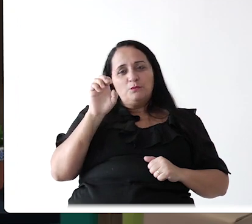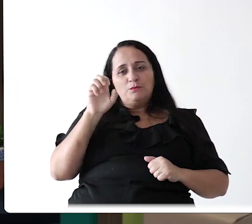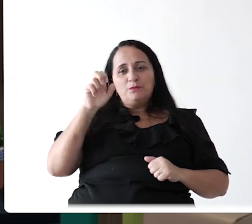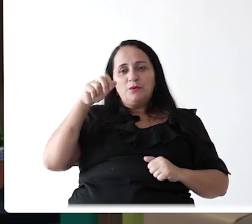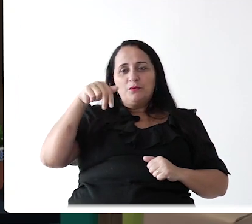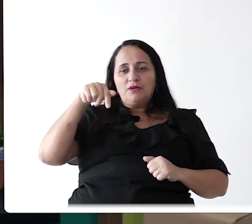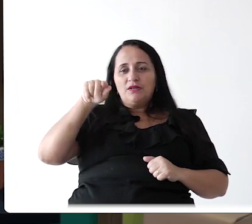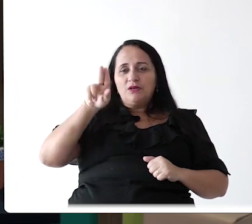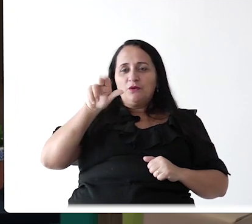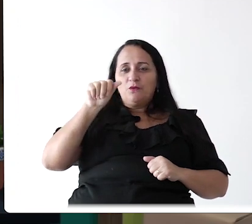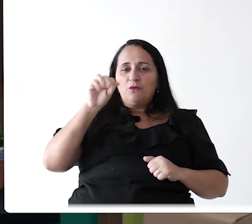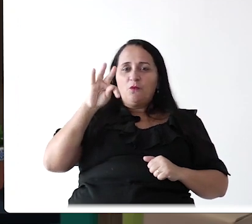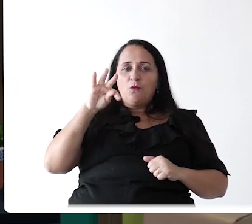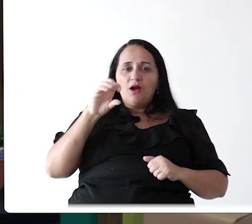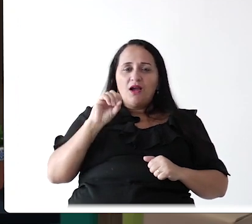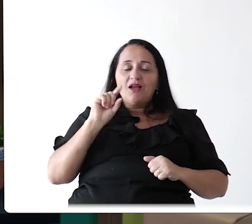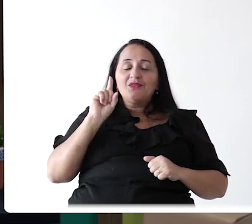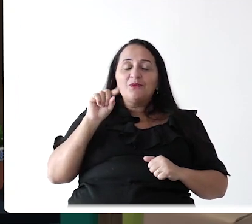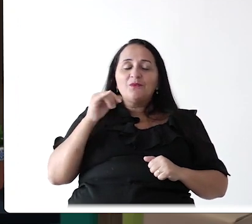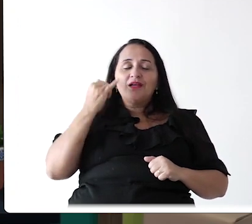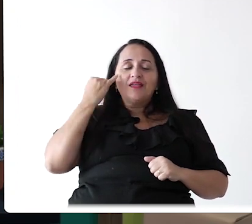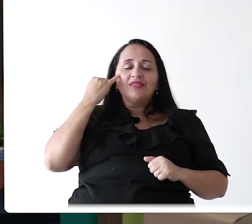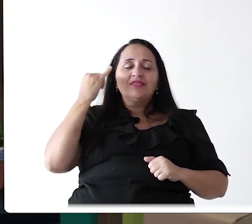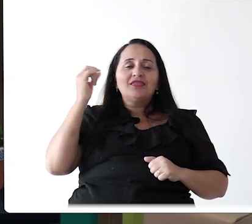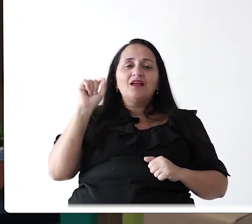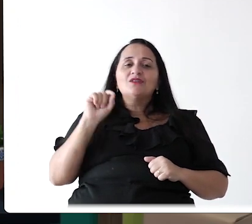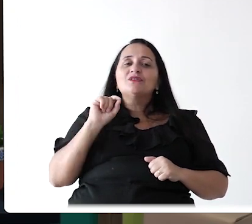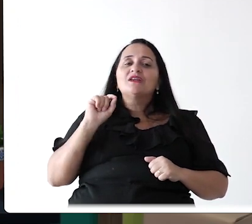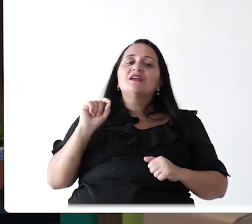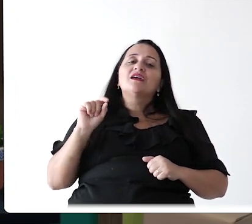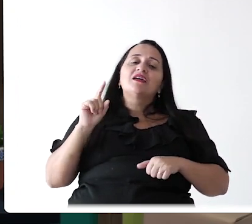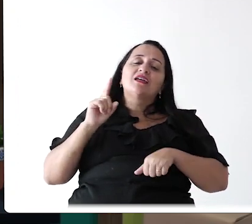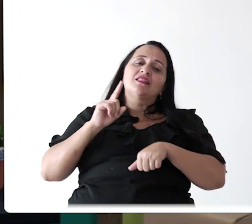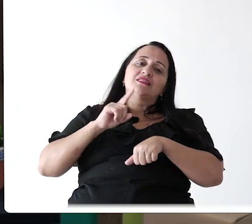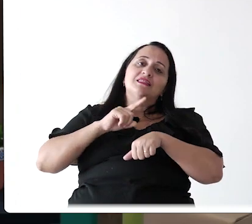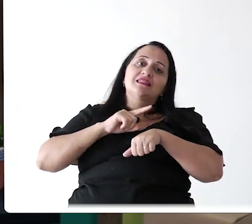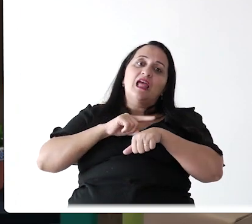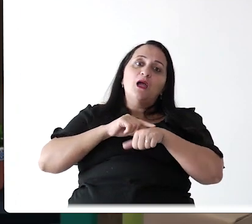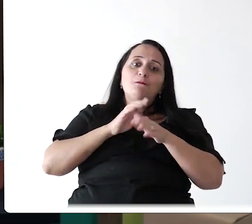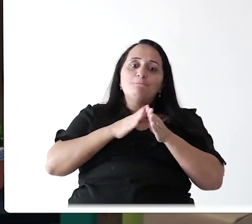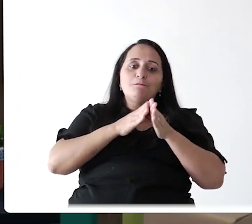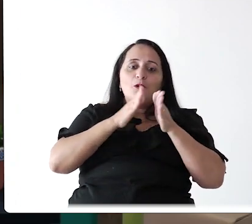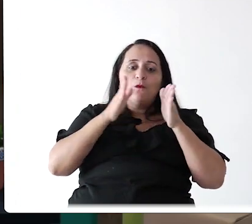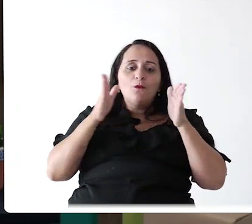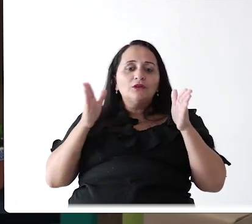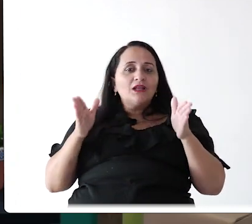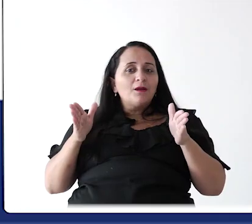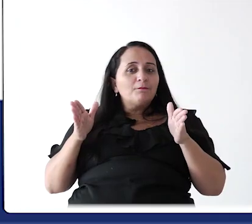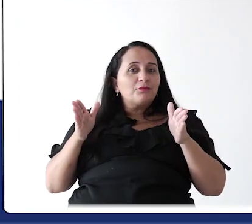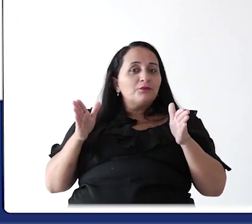tempo, isso mesmo. E me dá uma ideia de tempo. Por